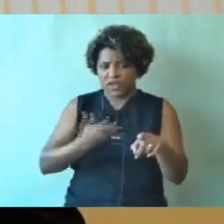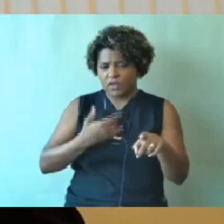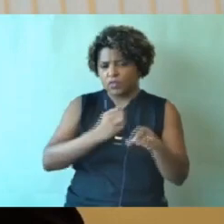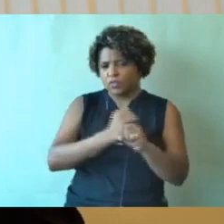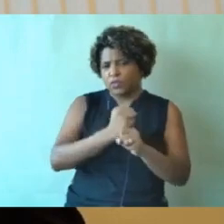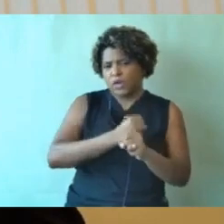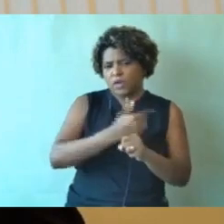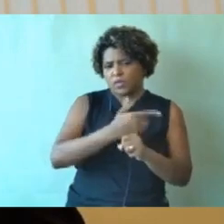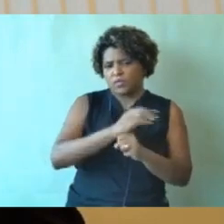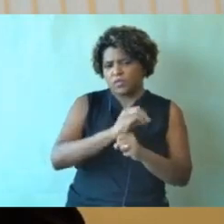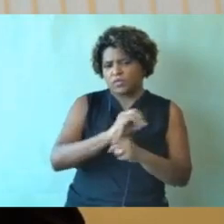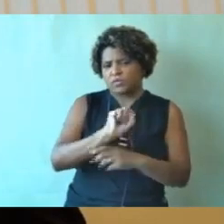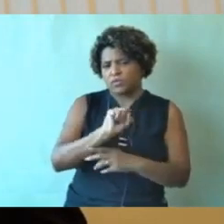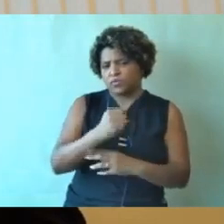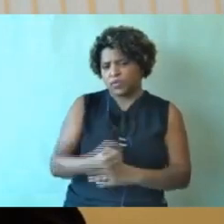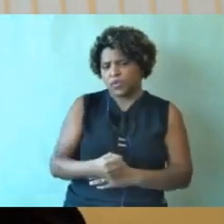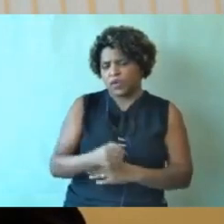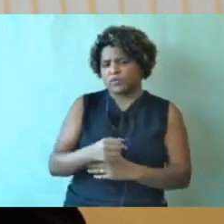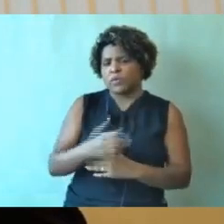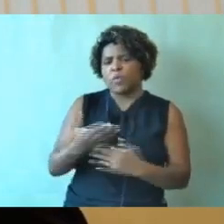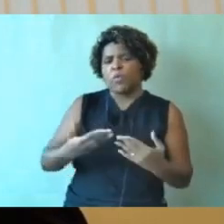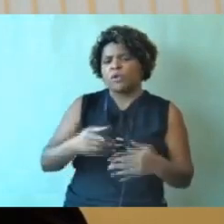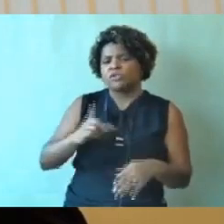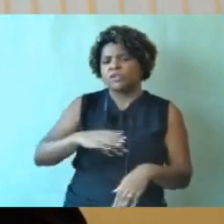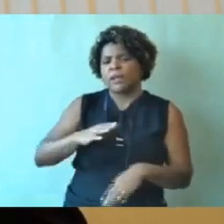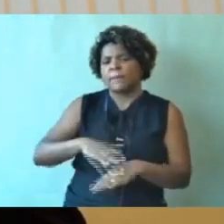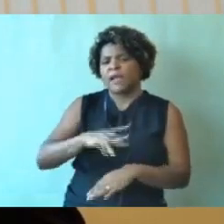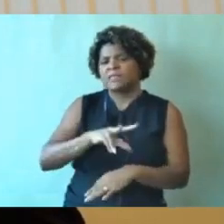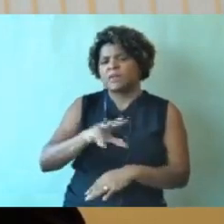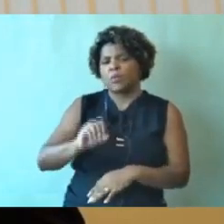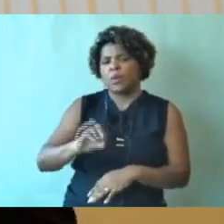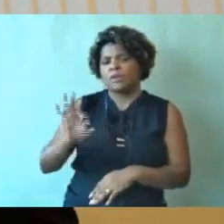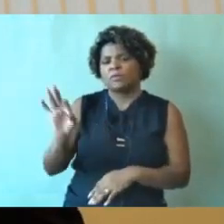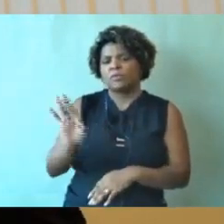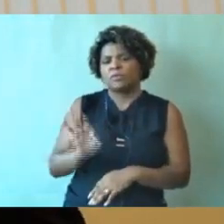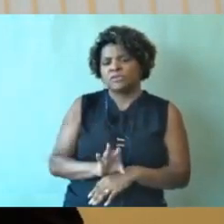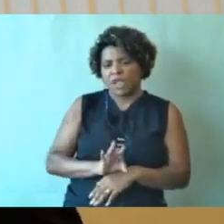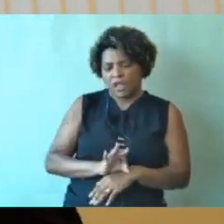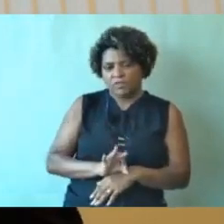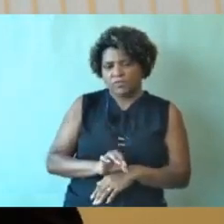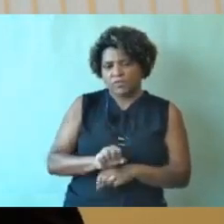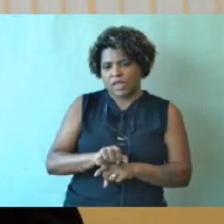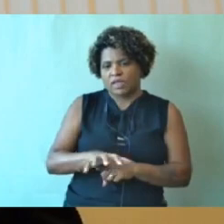temos 50% da demanda aqui em 2008, com o mesmo tanto de frota.